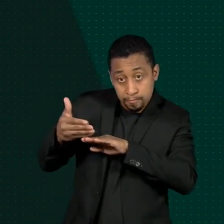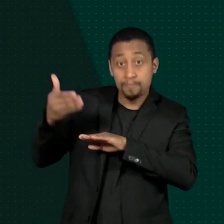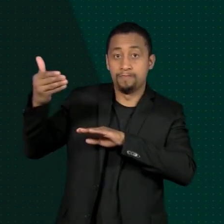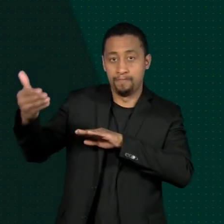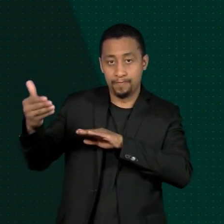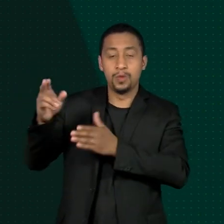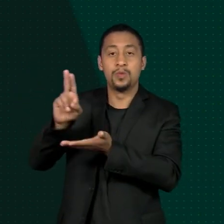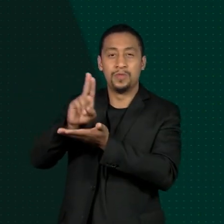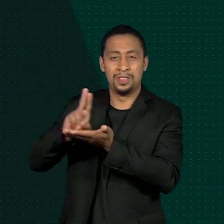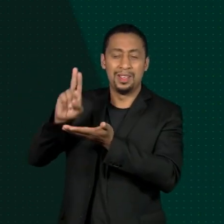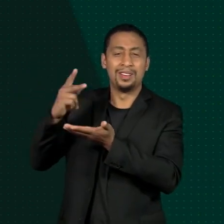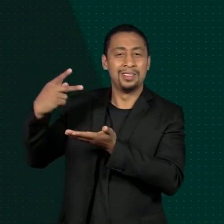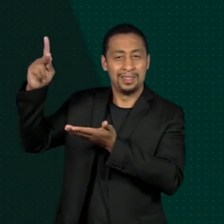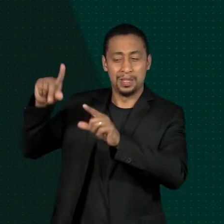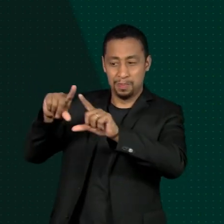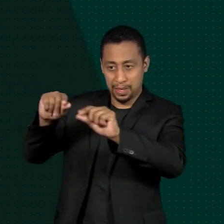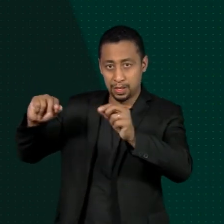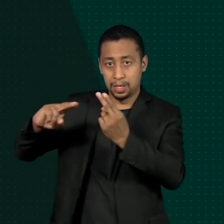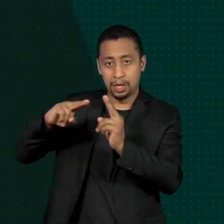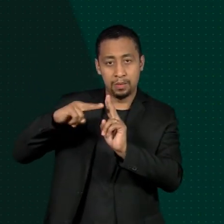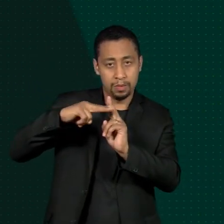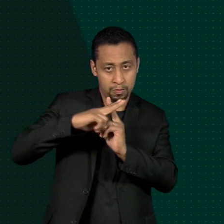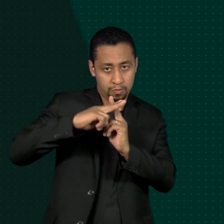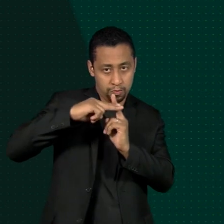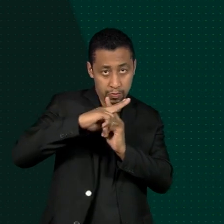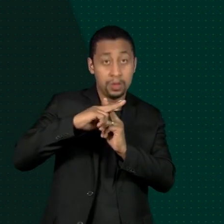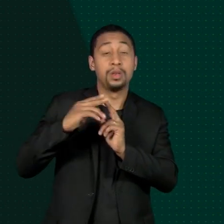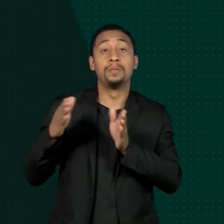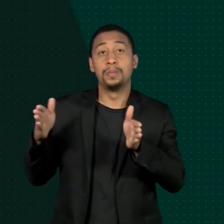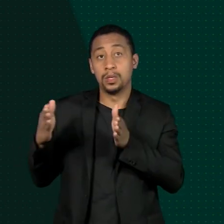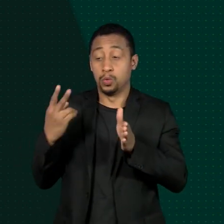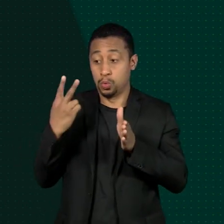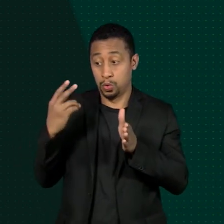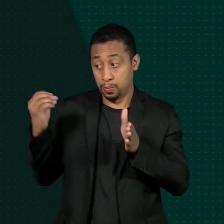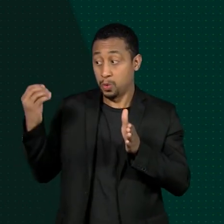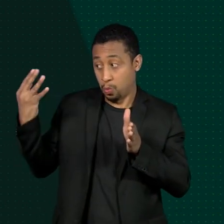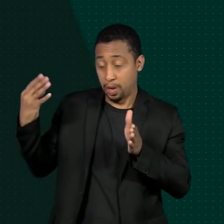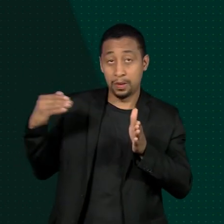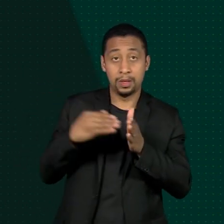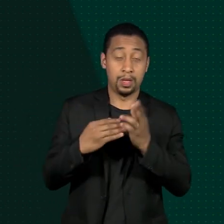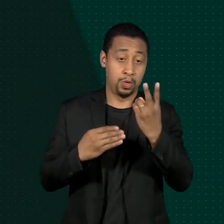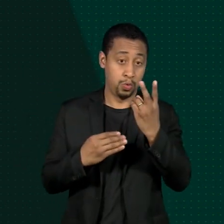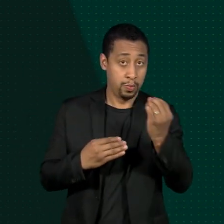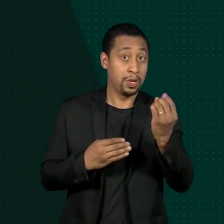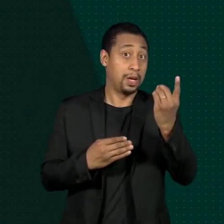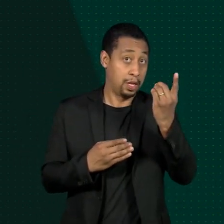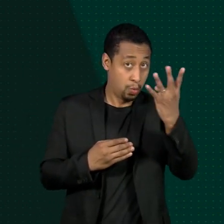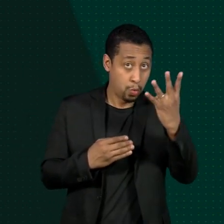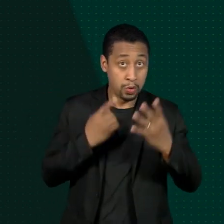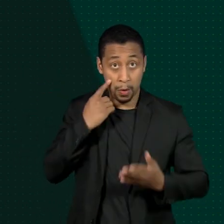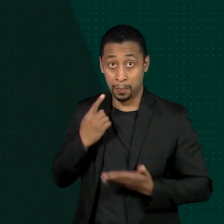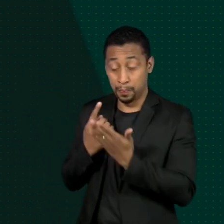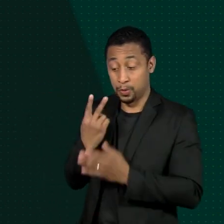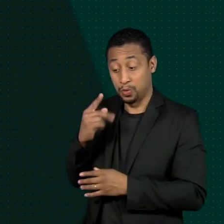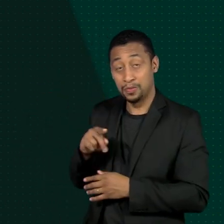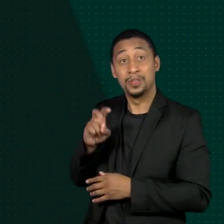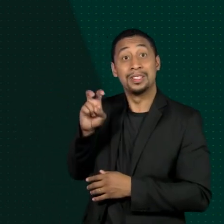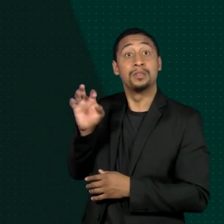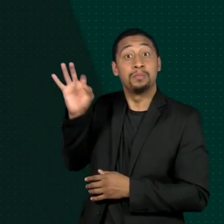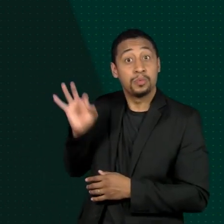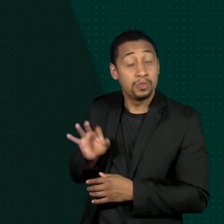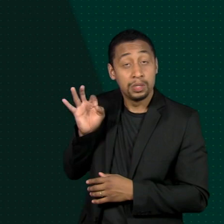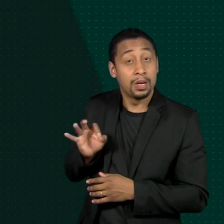de Brasília, entre 2004 e 2014, apenas 2,5% dos autores publicados não eram